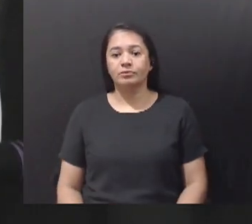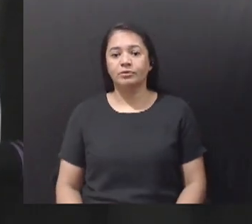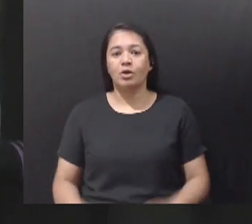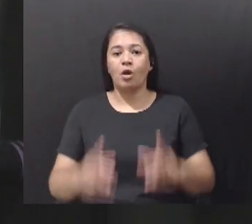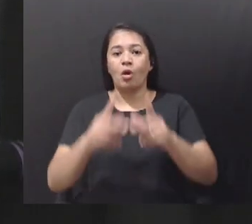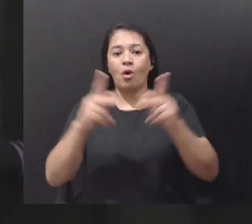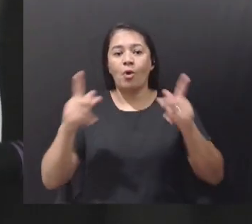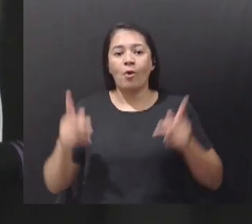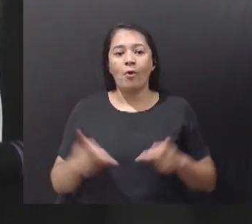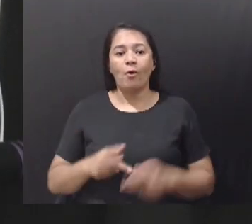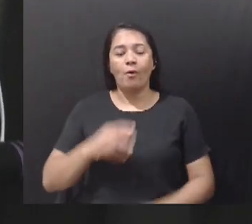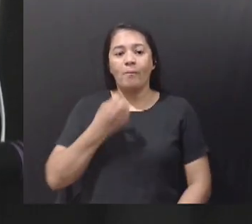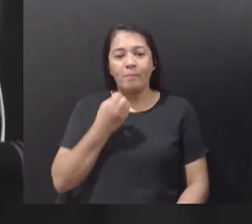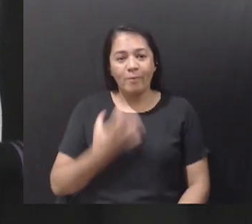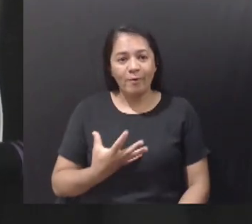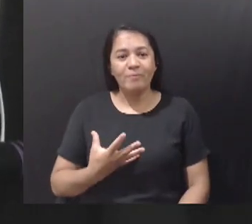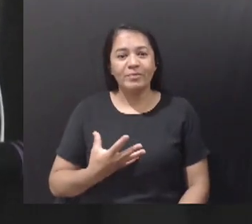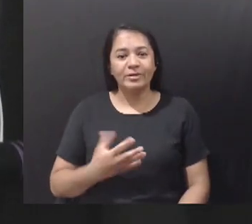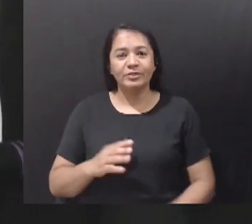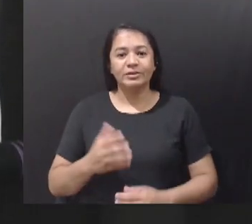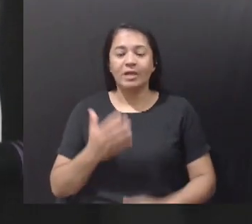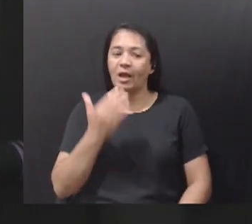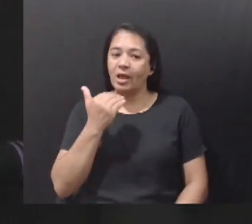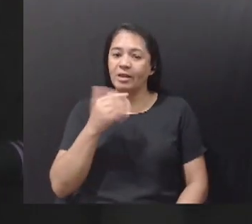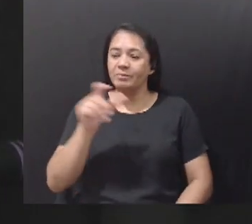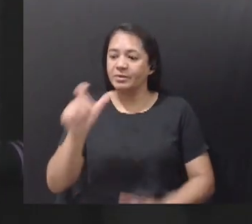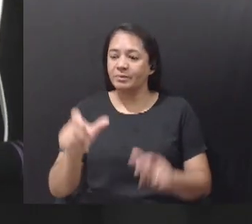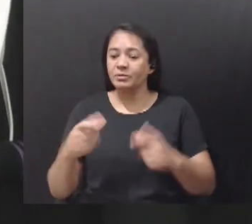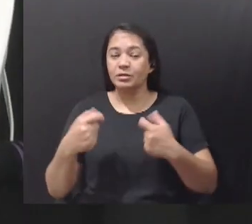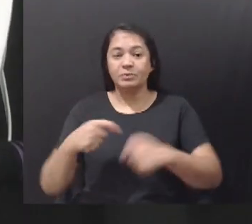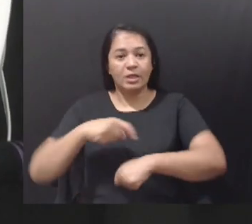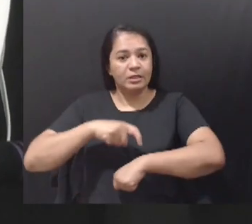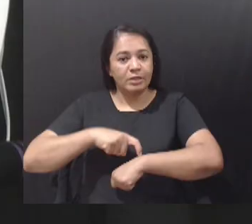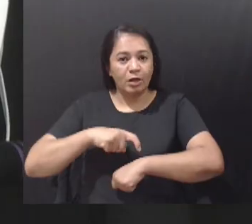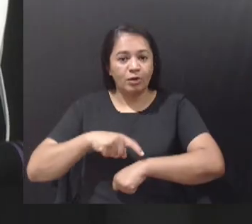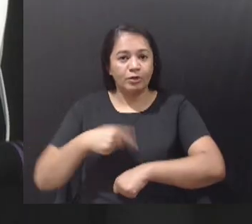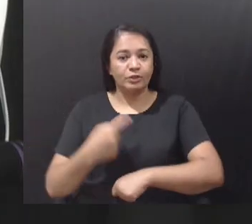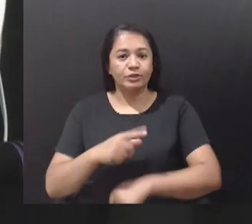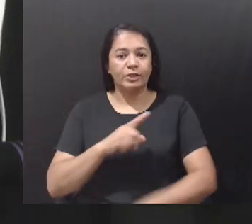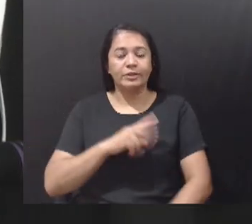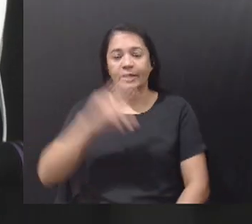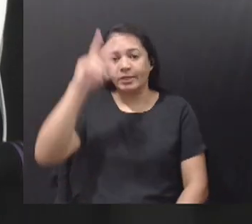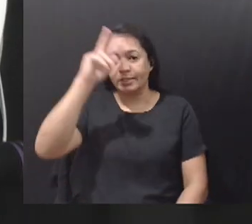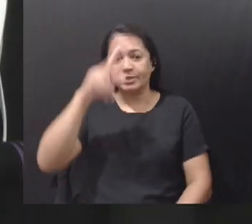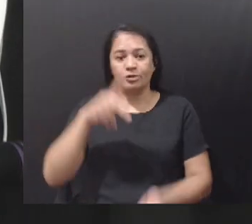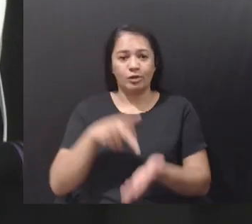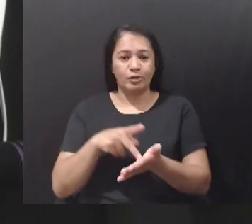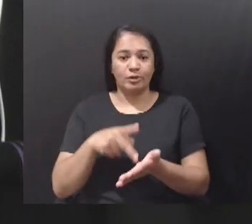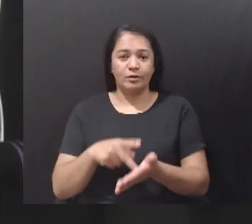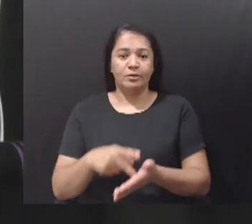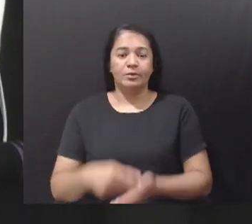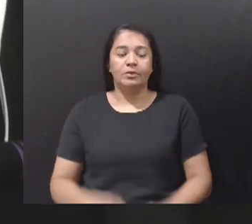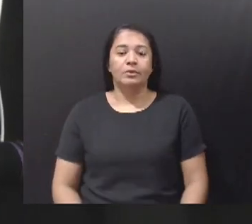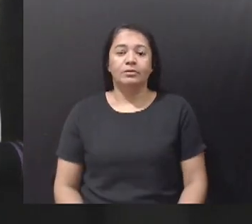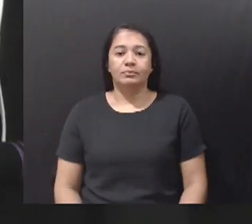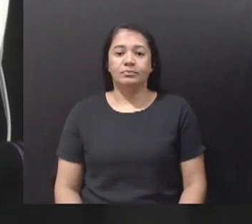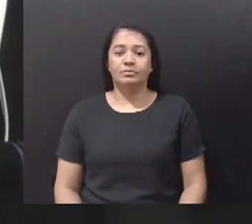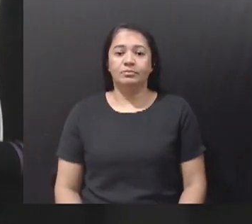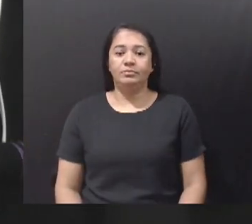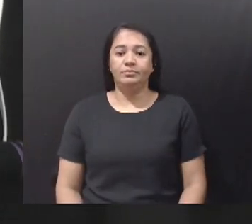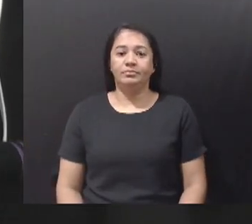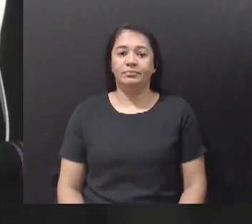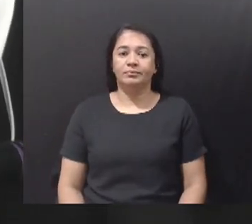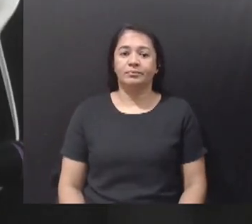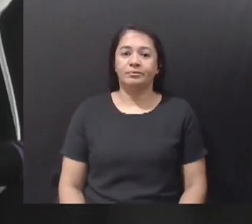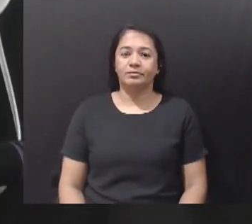coisa que alimenta aquele que precisa na hora. A Sim. gente tem aquela história verdadeira, né? Não é dar o peixe e me ensinar a pescar. Tá bom, e a